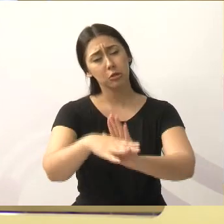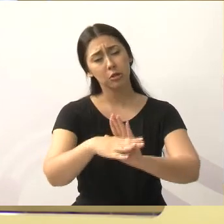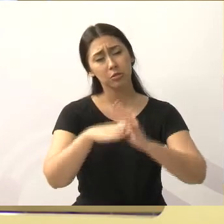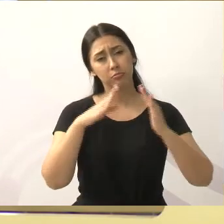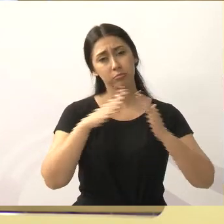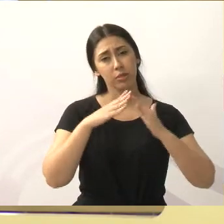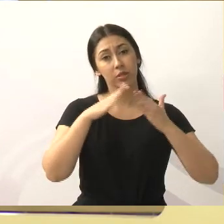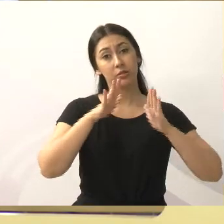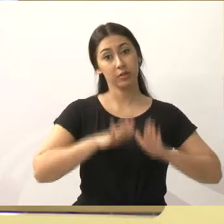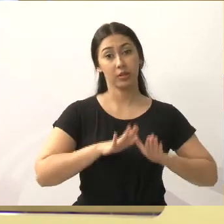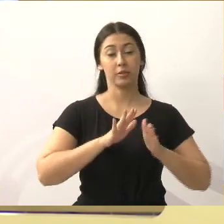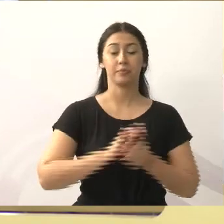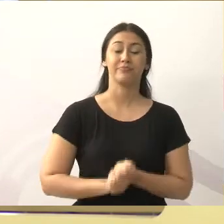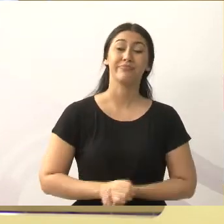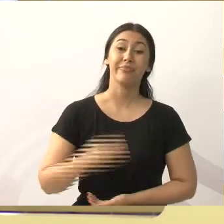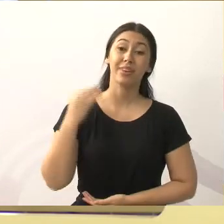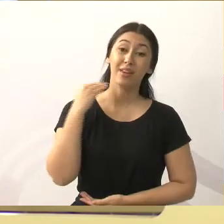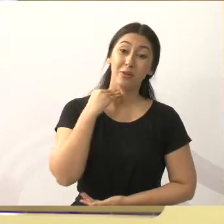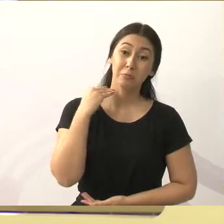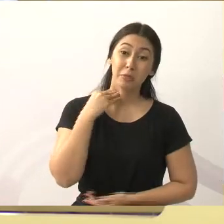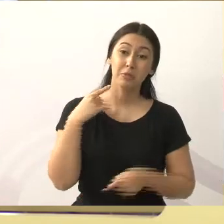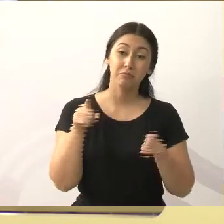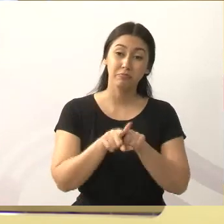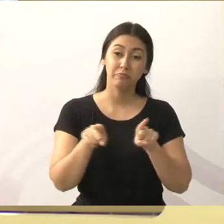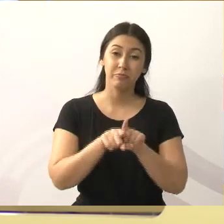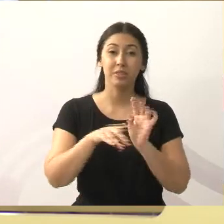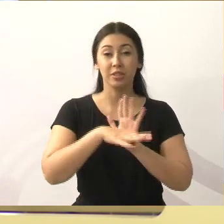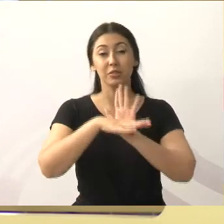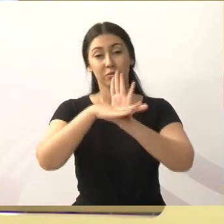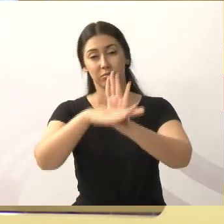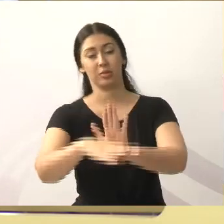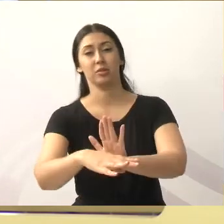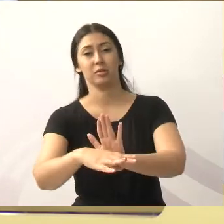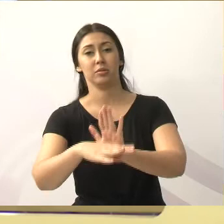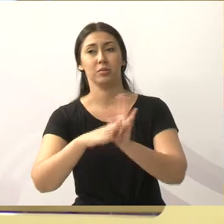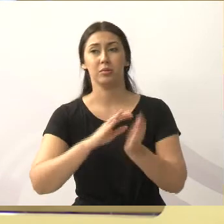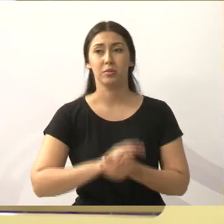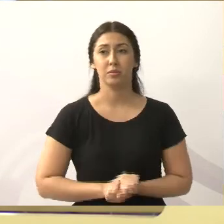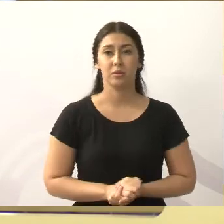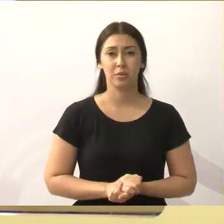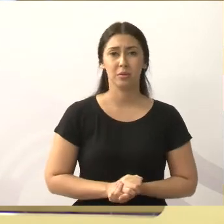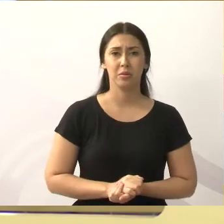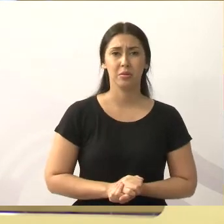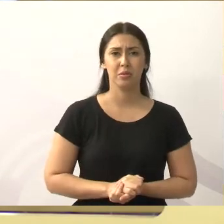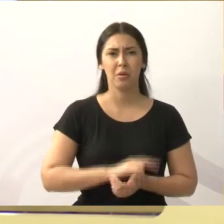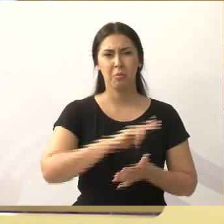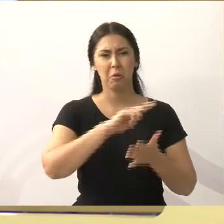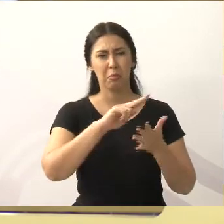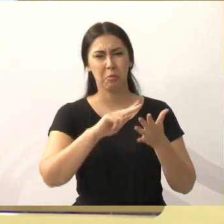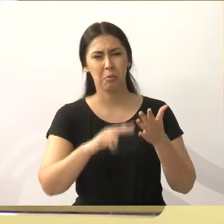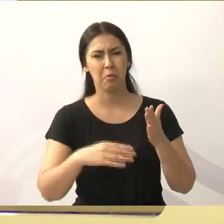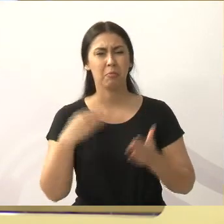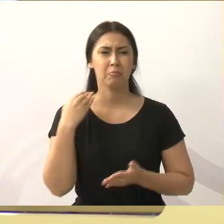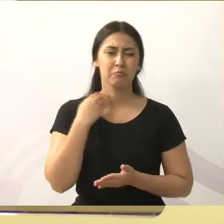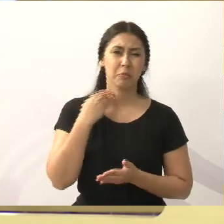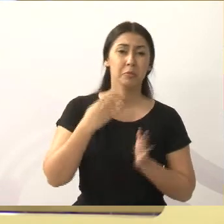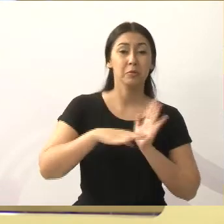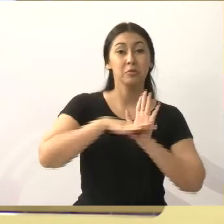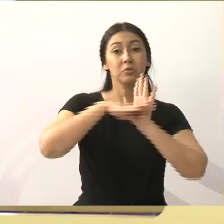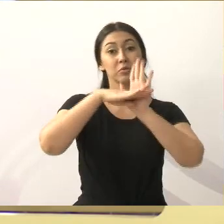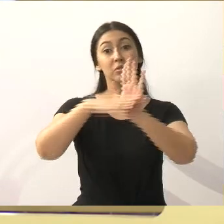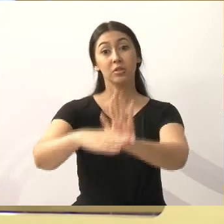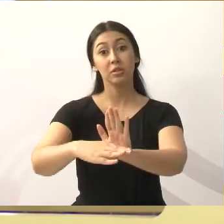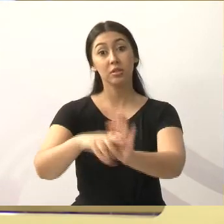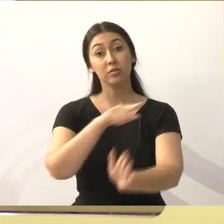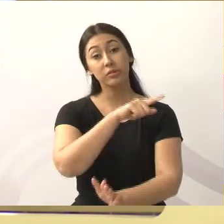Os bancos estão destinando verba, Bradesco, Banco Itaú, todo destinando verba para